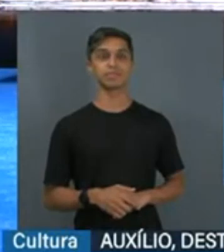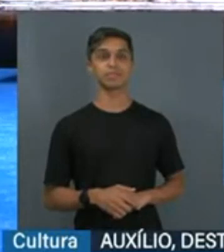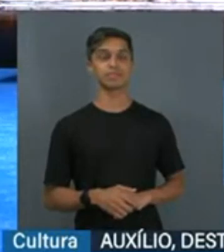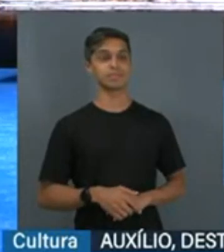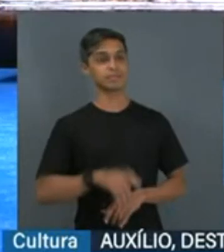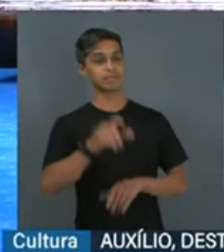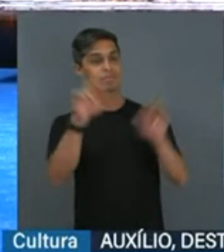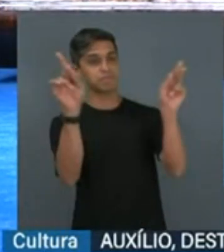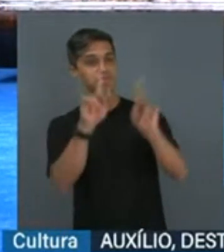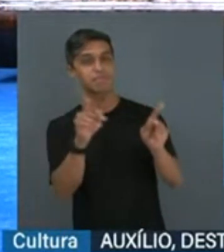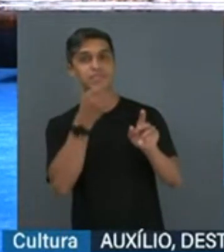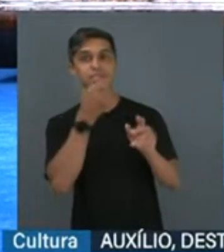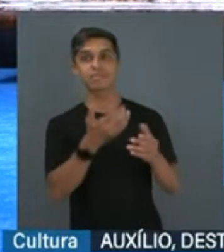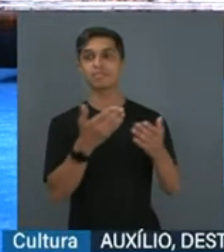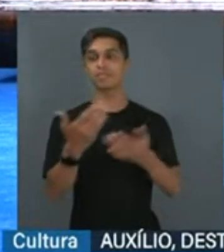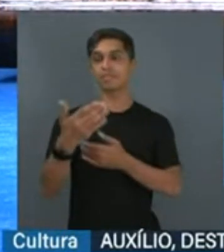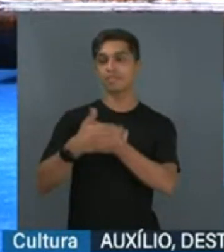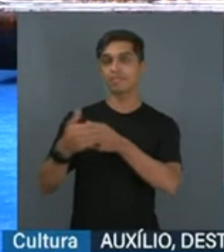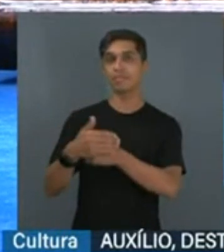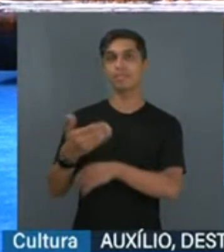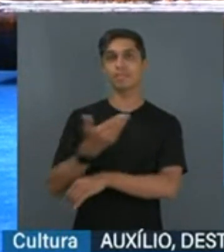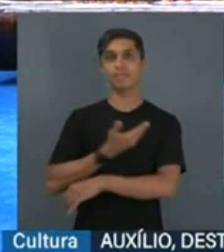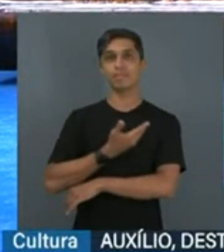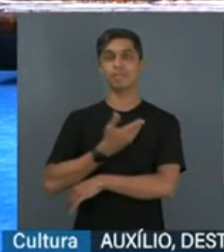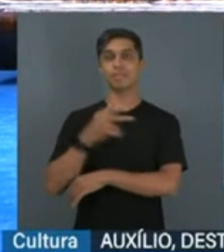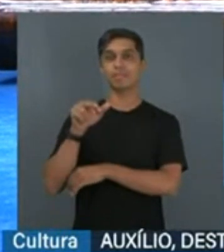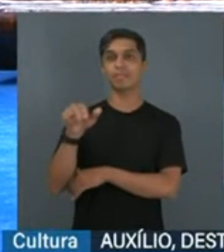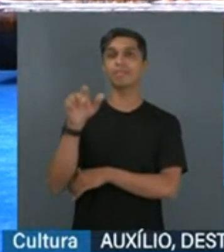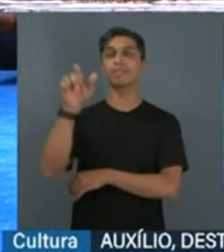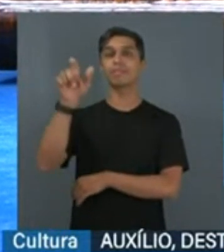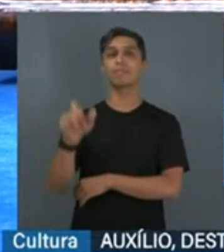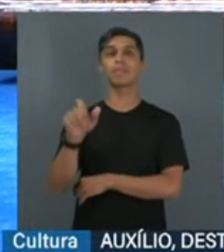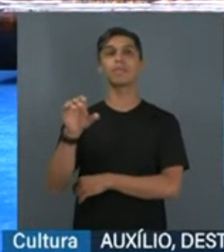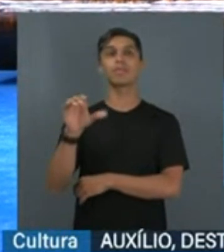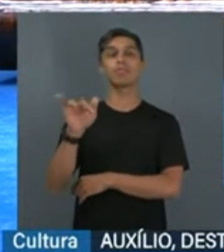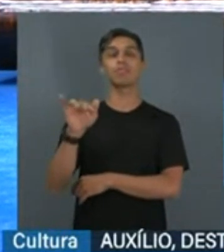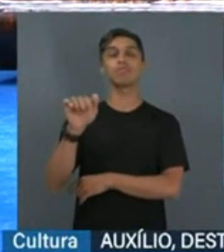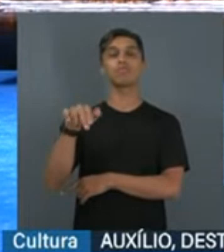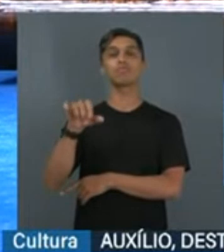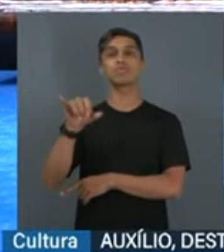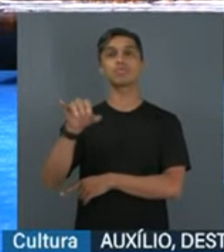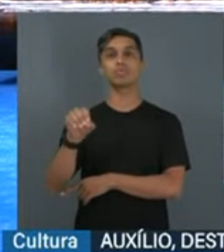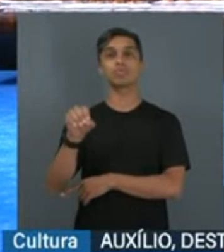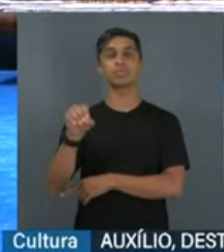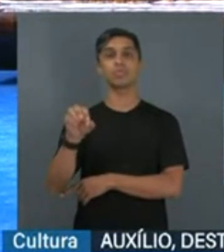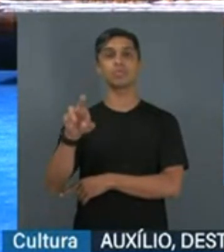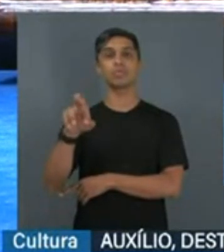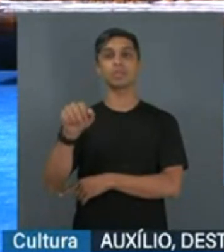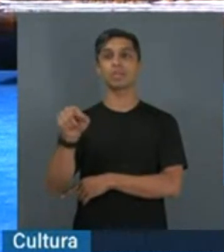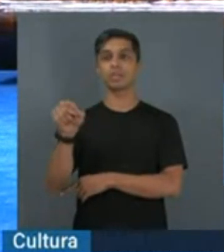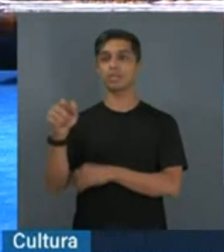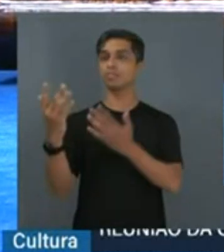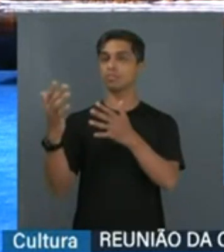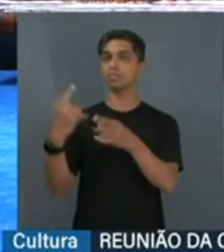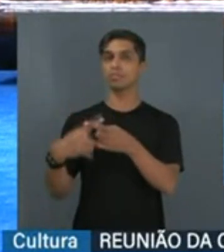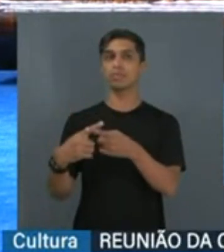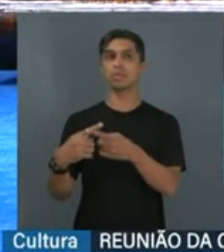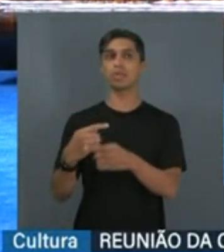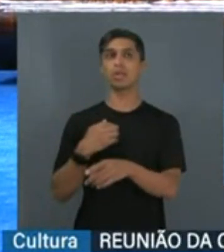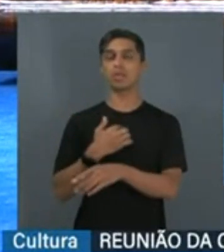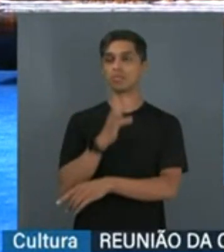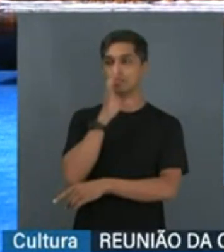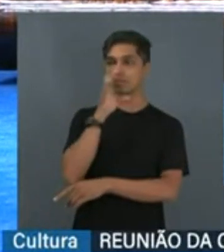Paz e bem, meu querido irmão, senador Confúcio Moura, que preside essa sessão, que está de parabéns pelo que o time dele